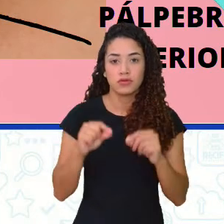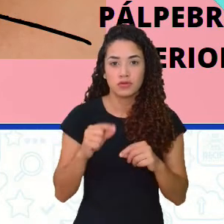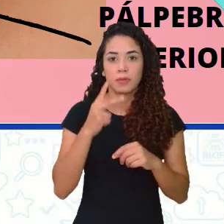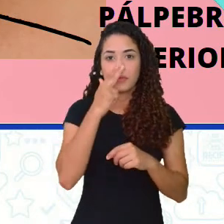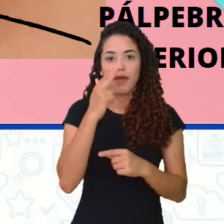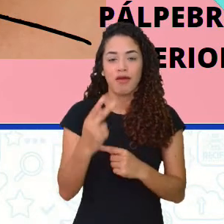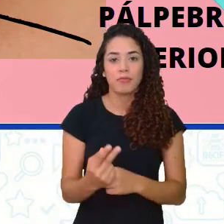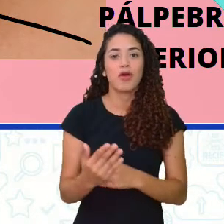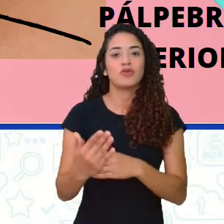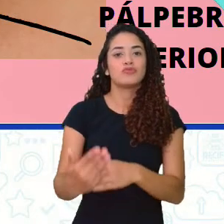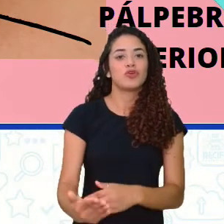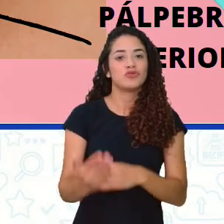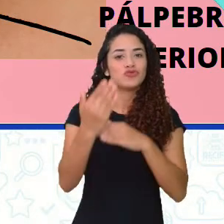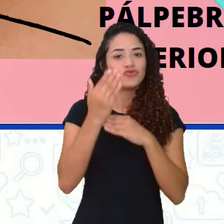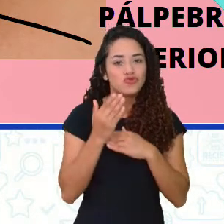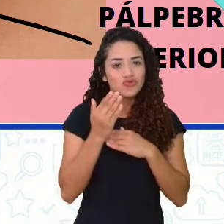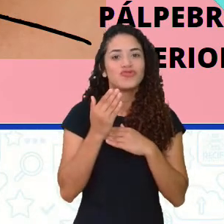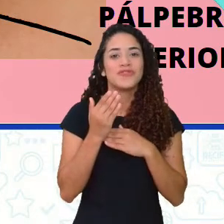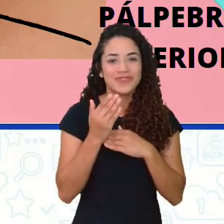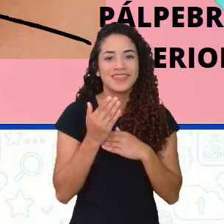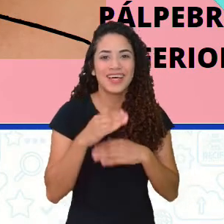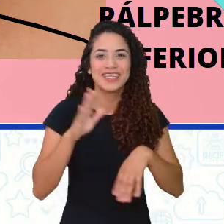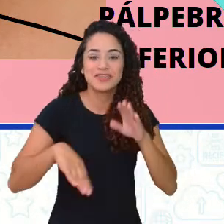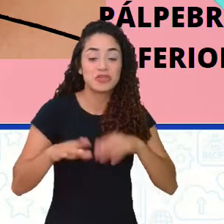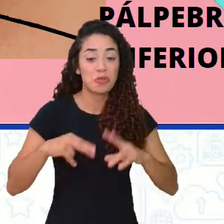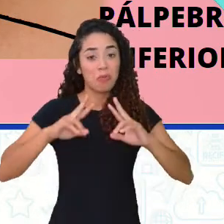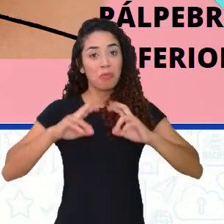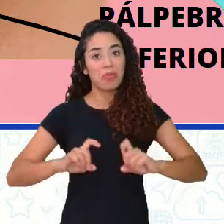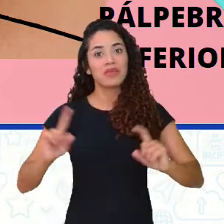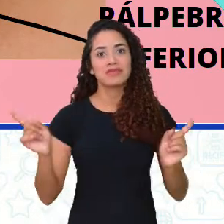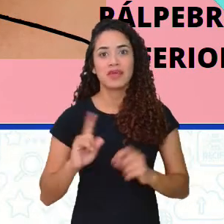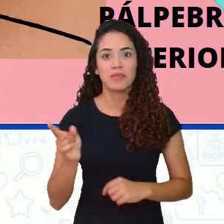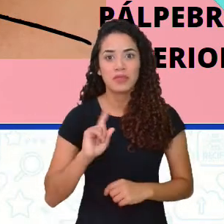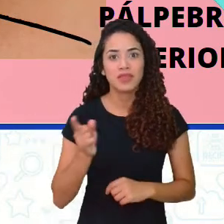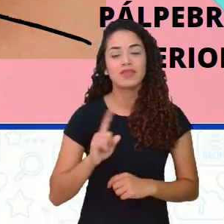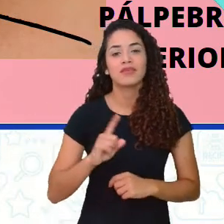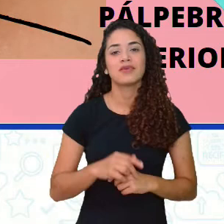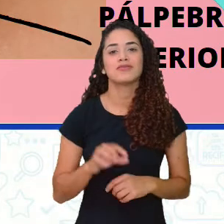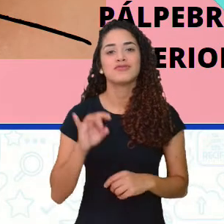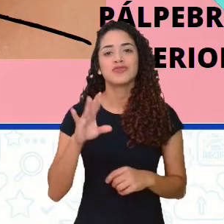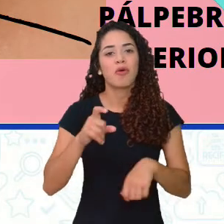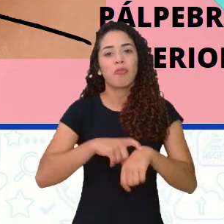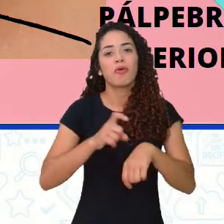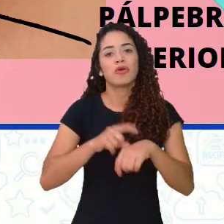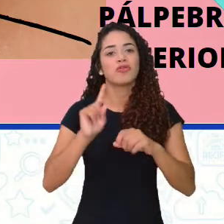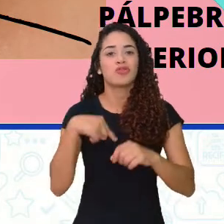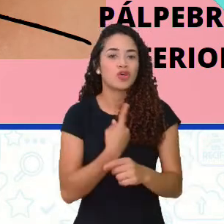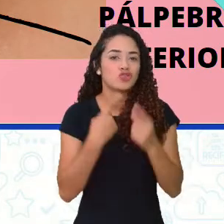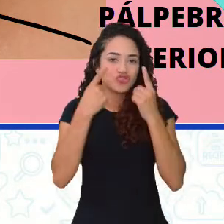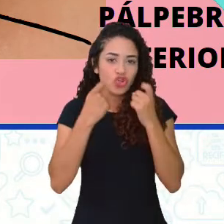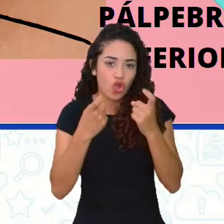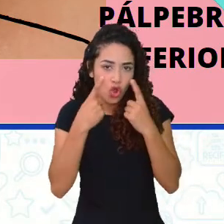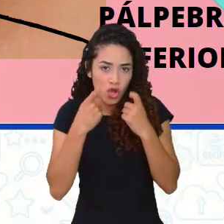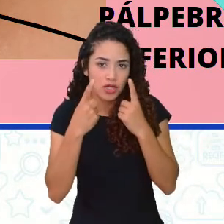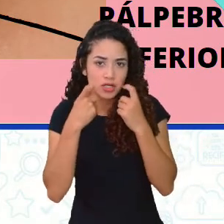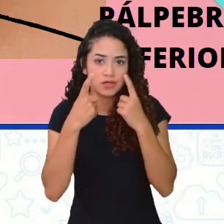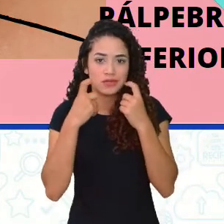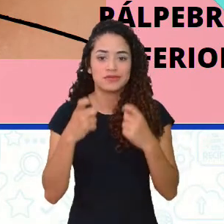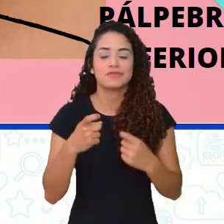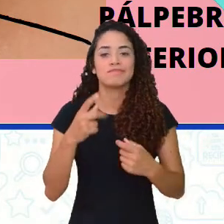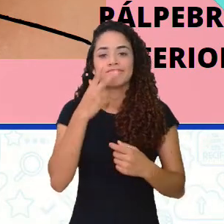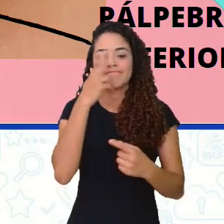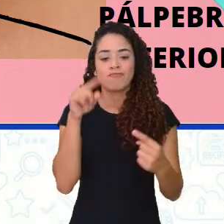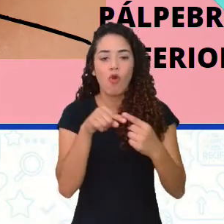está eliminando a lágrima e não está nem percebendo, né? Porque a gente só vai perceber mais quando estamos chorando, que também está ligada às nossas